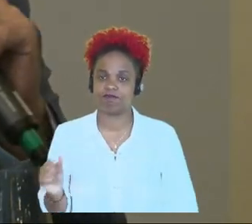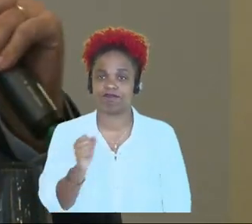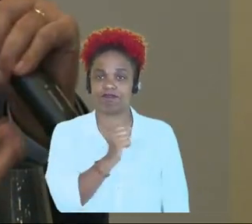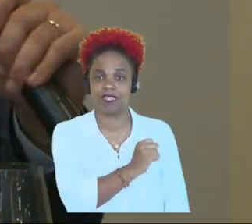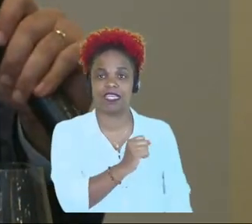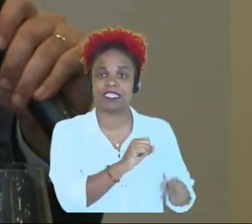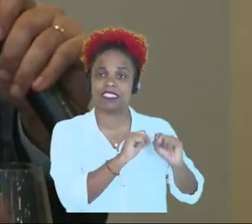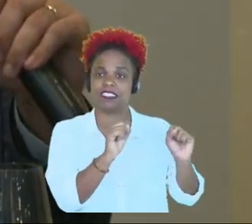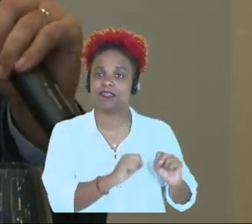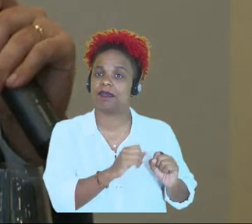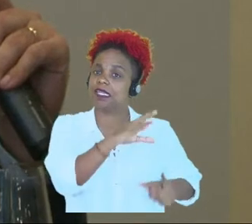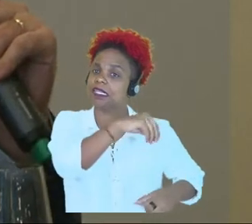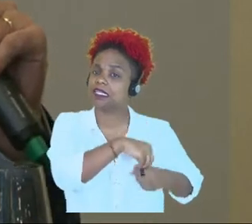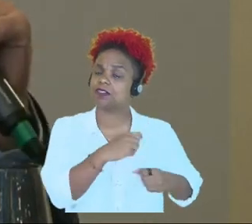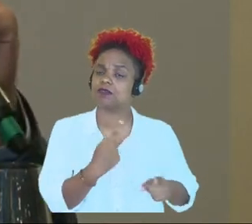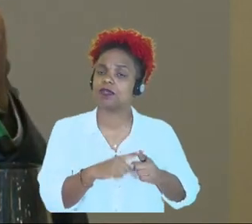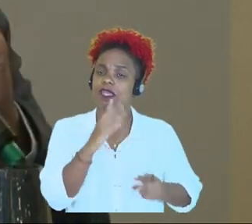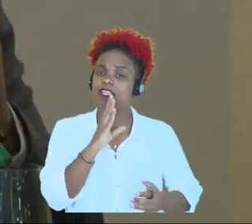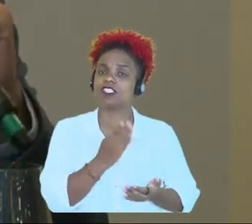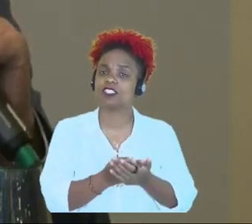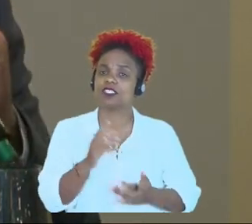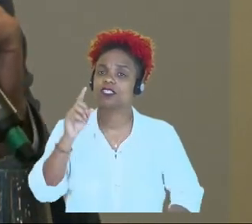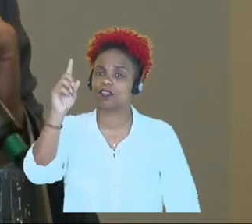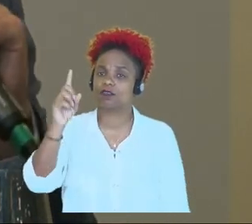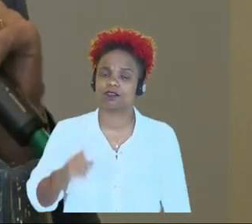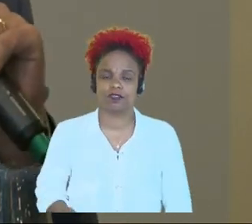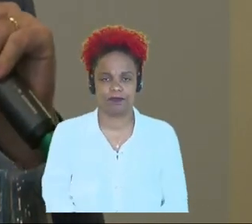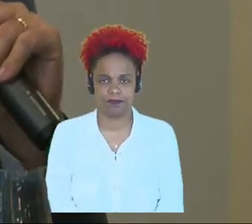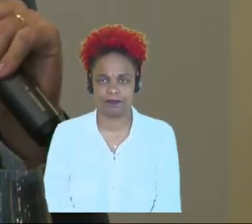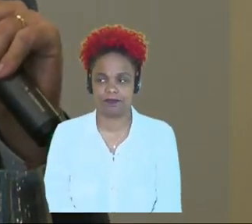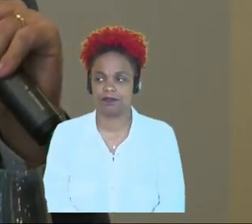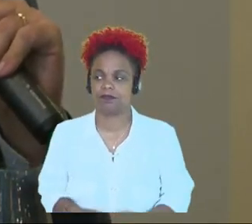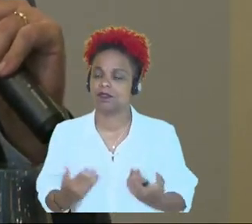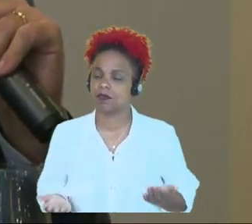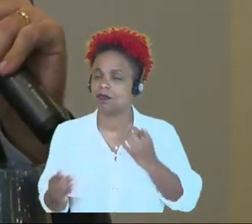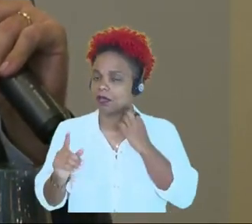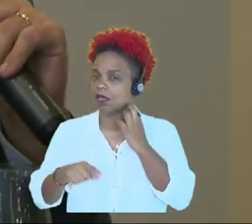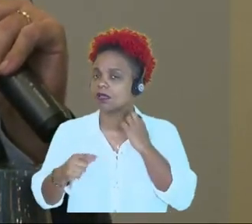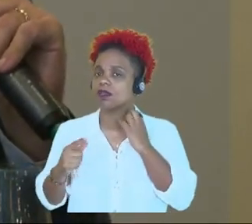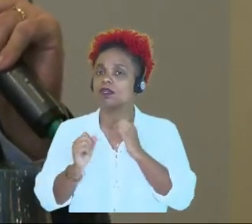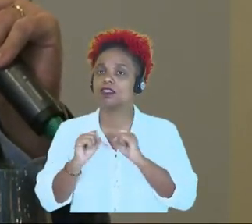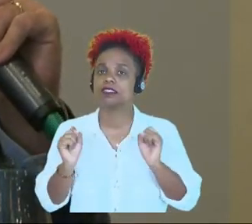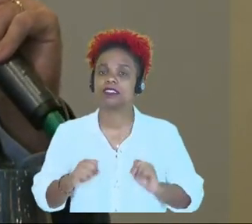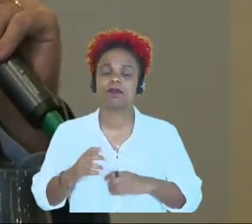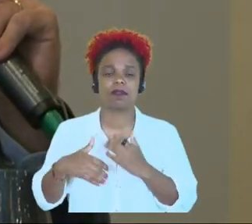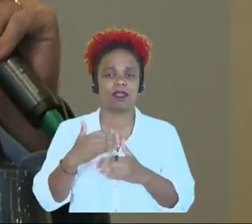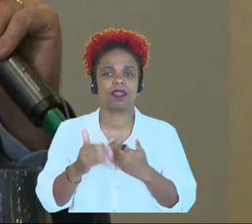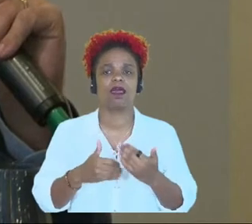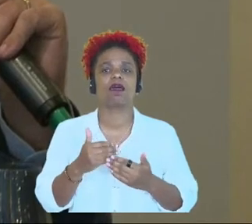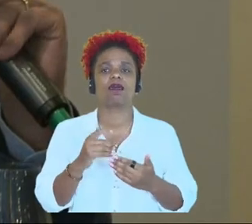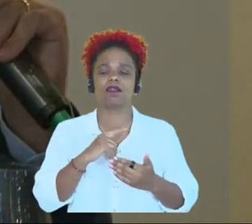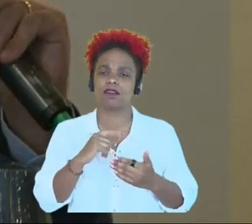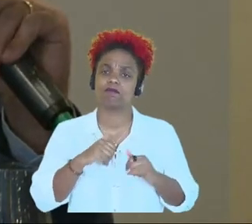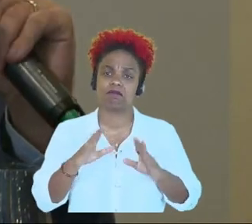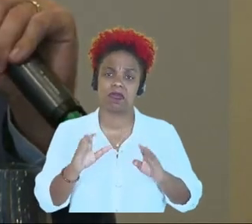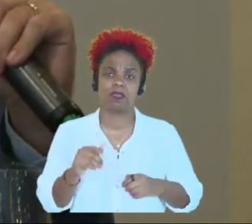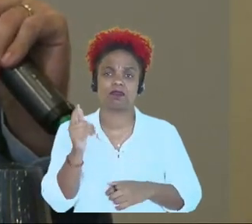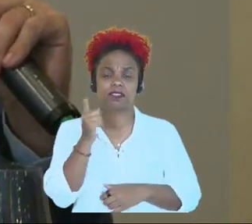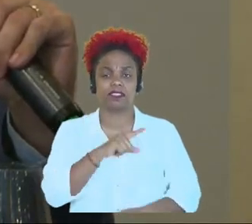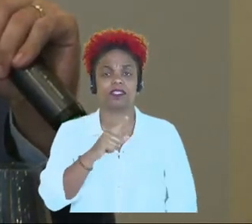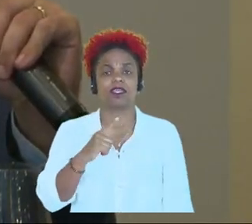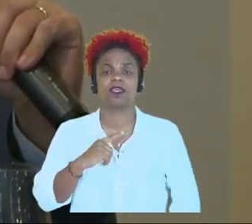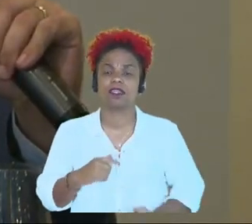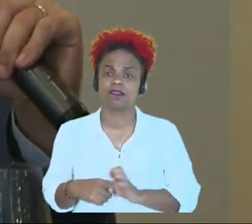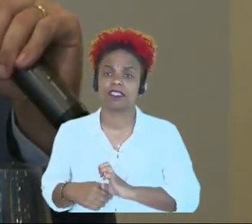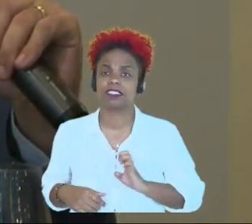do sistema justamente porque acreditam em Deus. Então, é esse mecanismo que o Bolsonaro mobilizou muito bem e que a esquerda, Monique, tem que